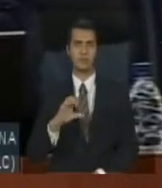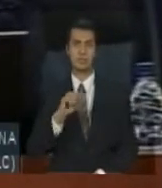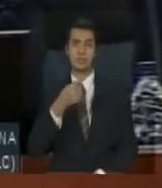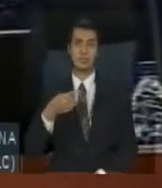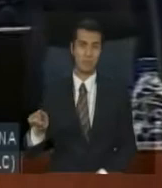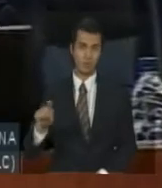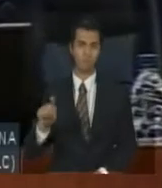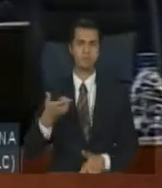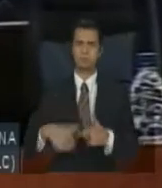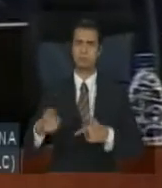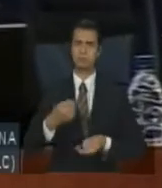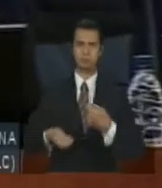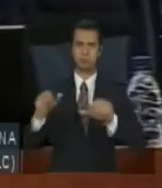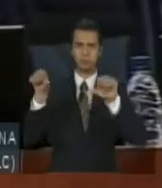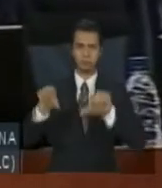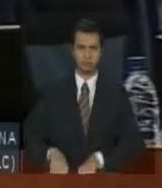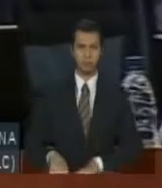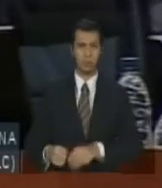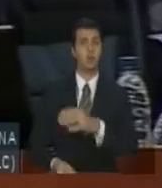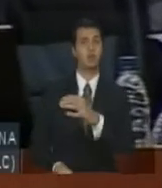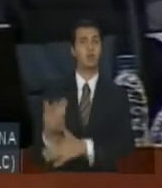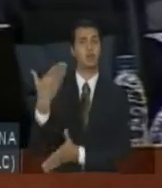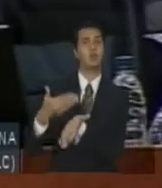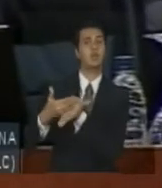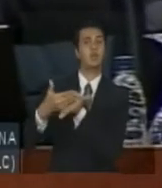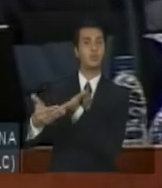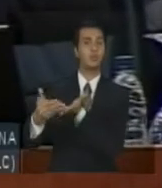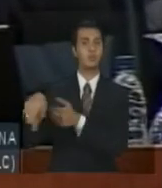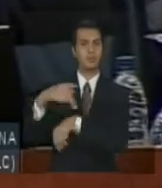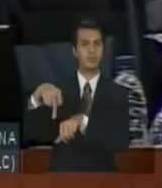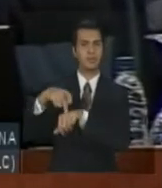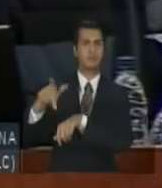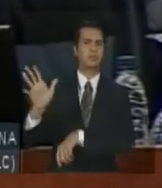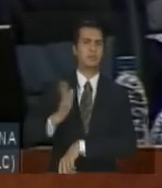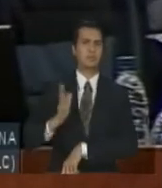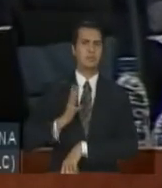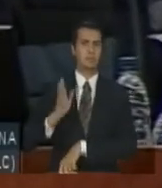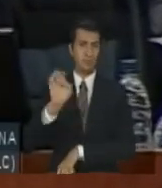apesar de ter sido originada nos países desenvolvidos,